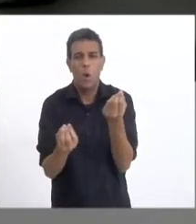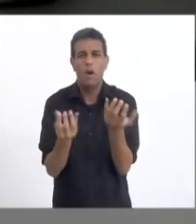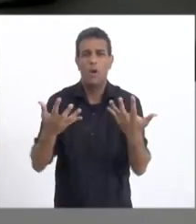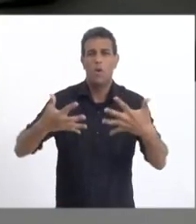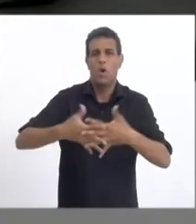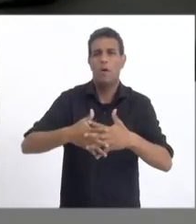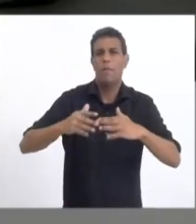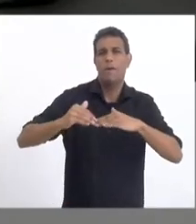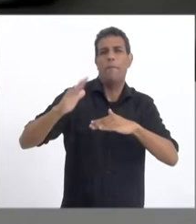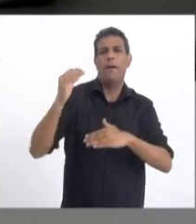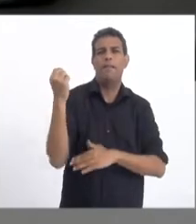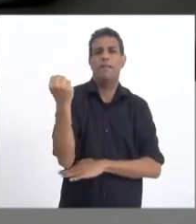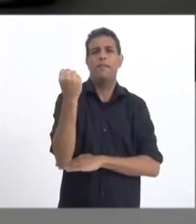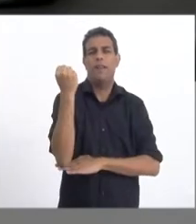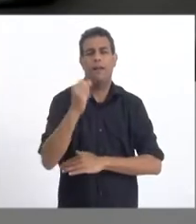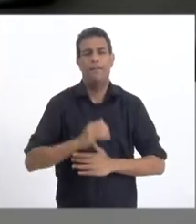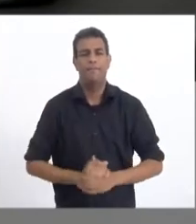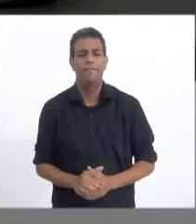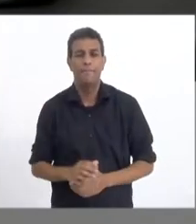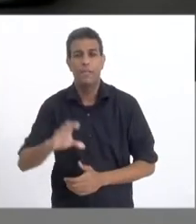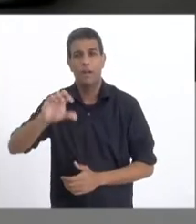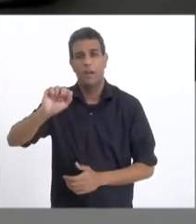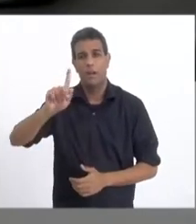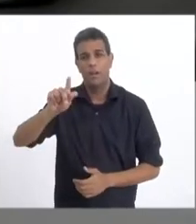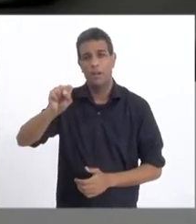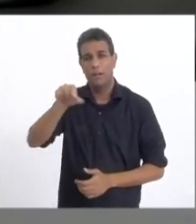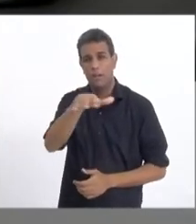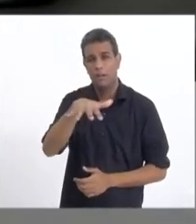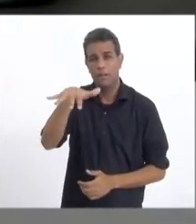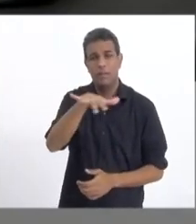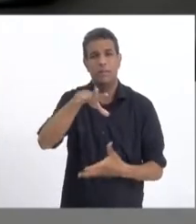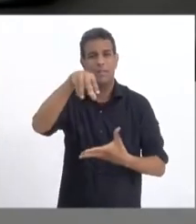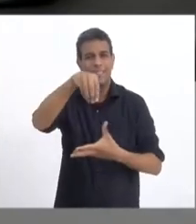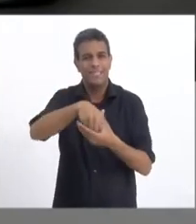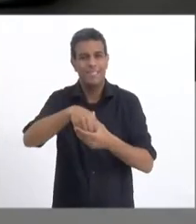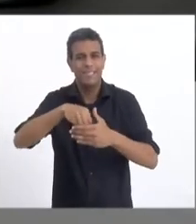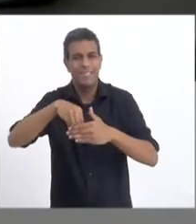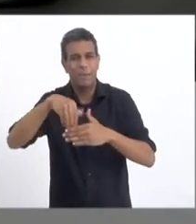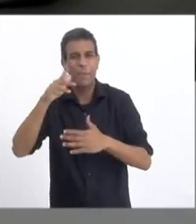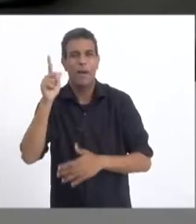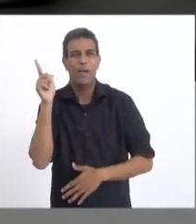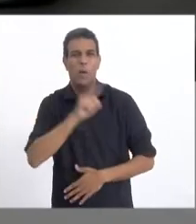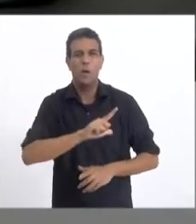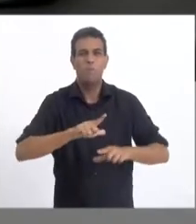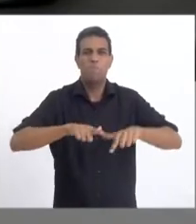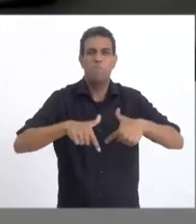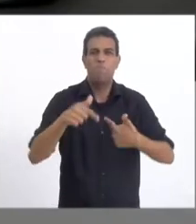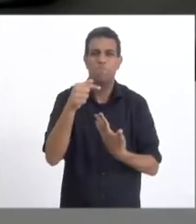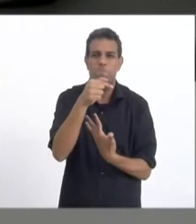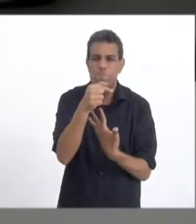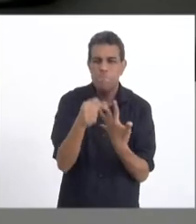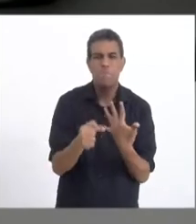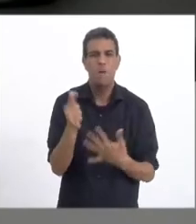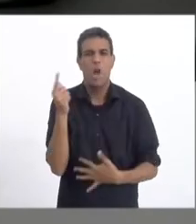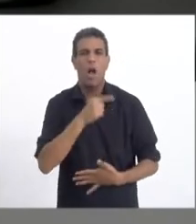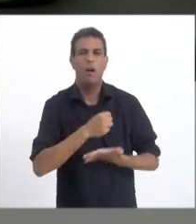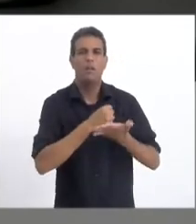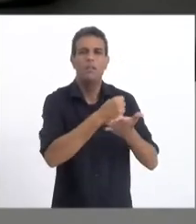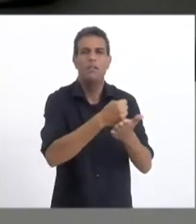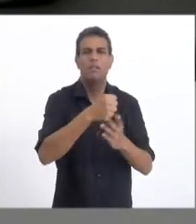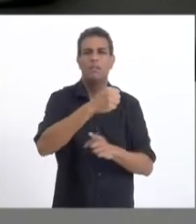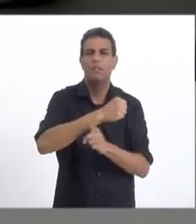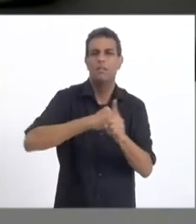complexidade maior. Só que o CAPS também atua na prevenção ao matriciar ou ofertar um apoio,